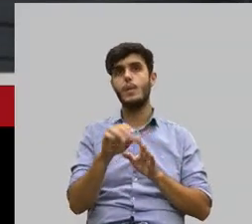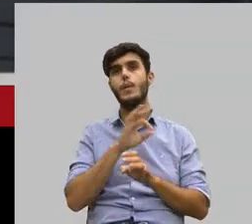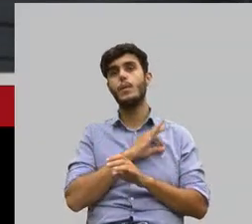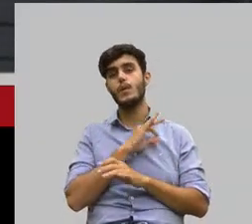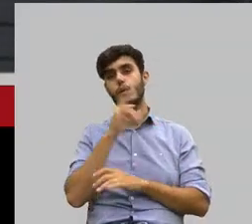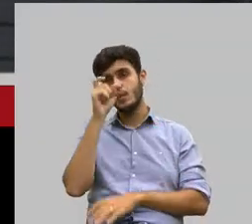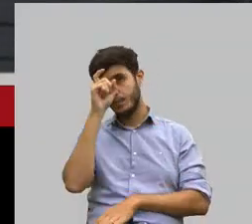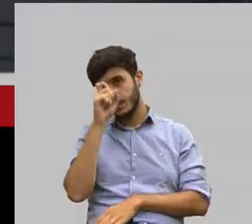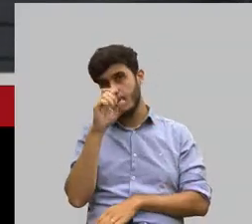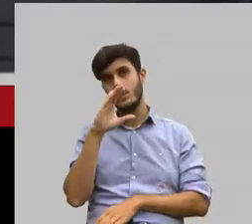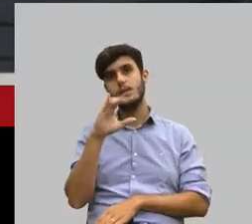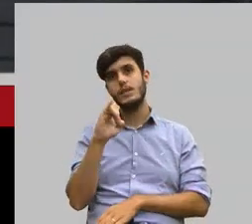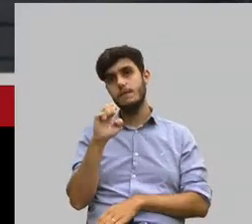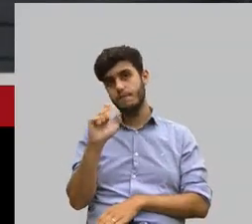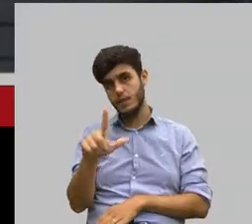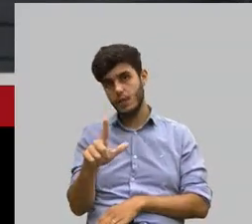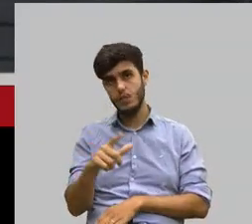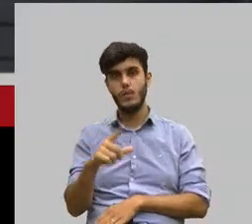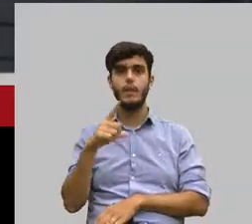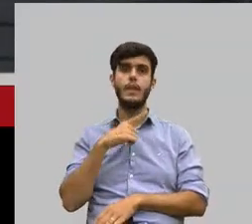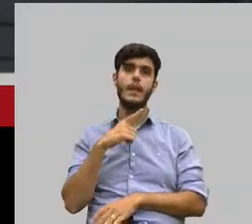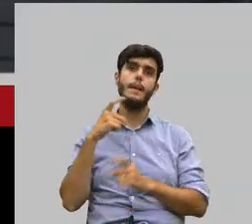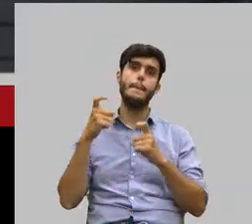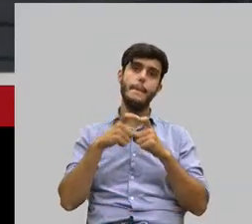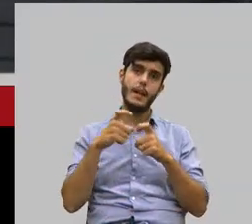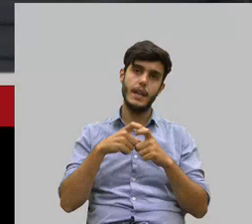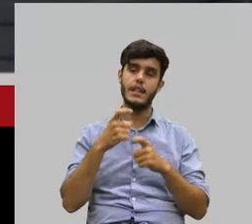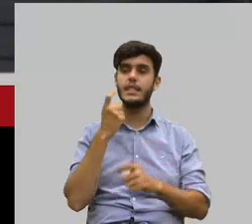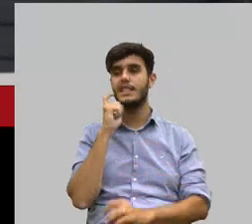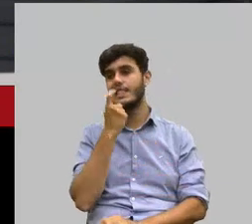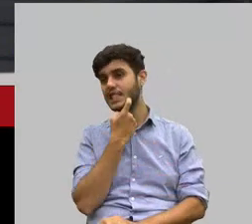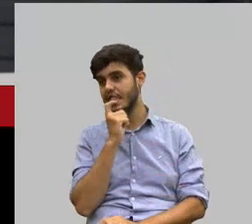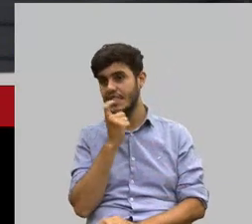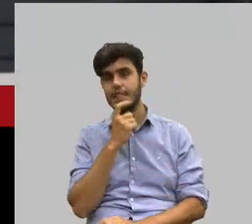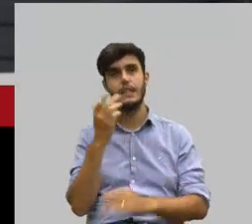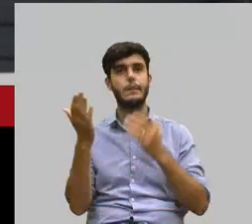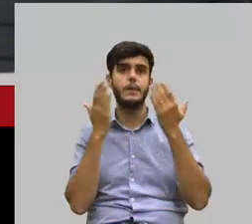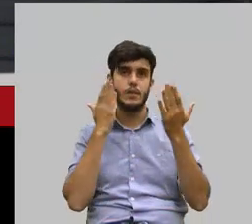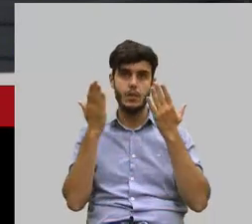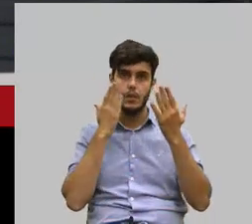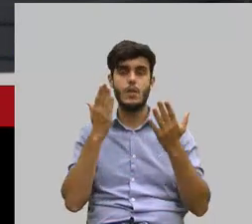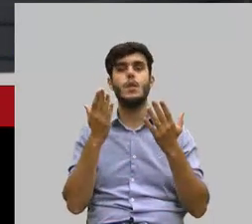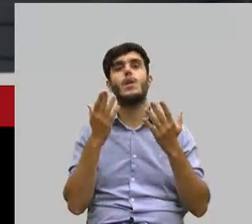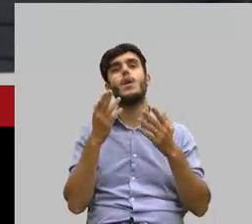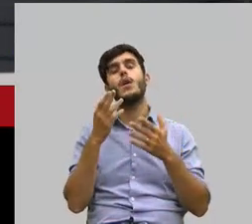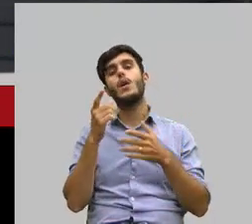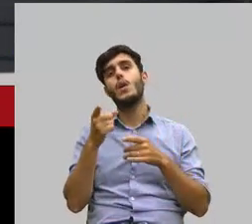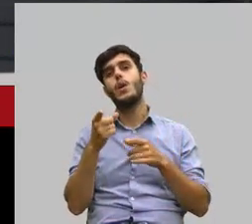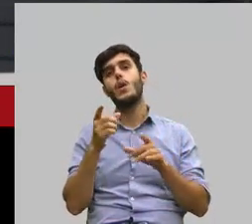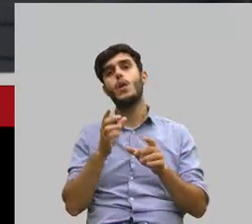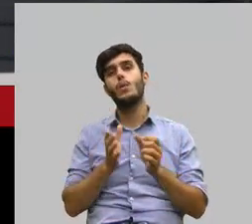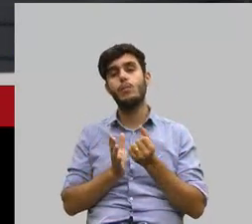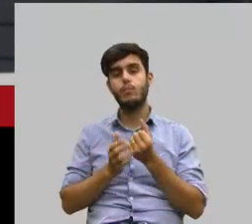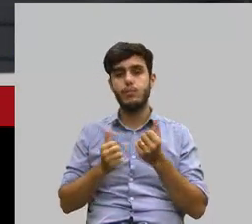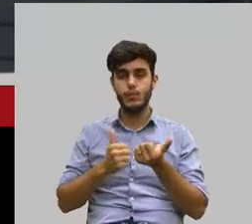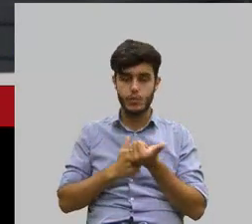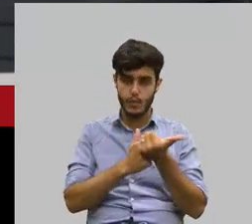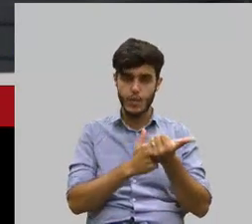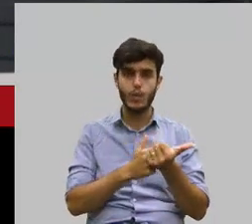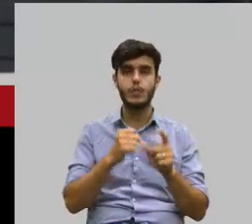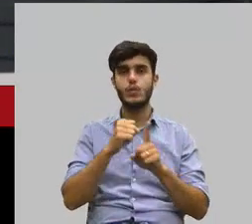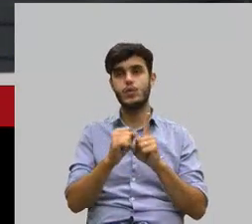Civil Então hoje nós temos médicos dentistas psicólogos assistentes sociais serviços de fisioterapia